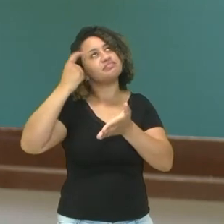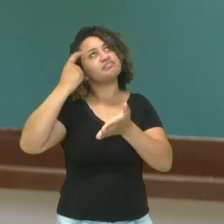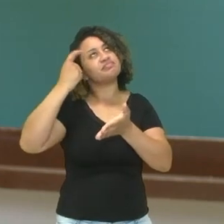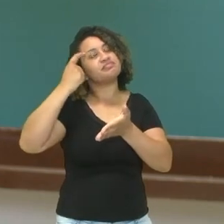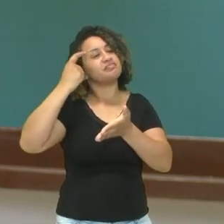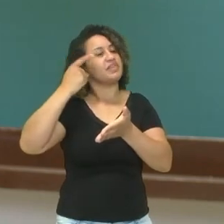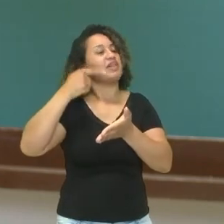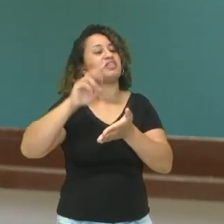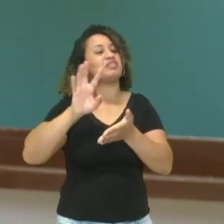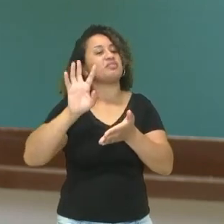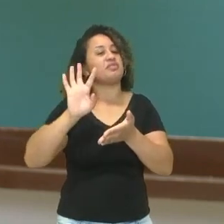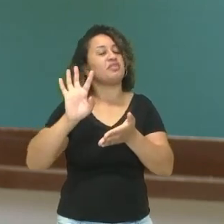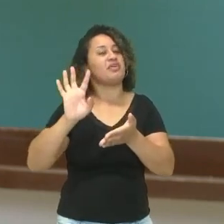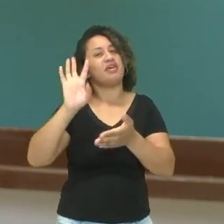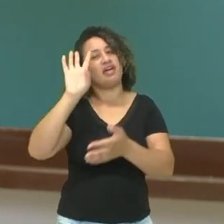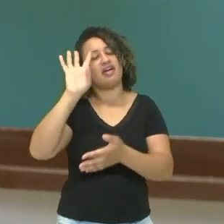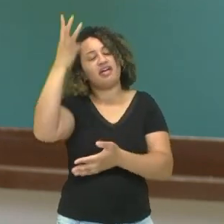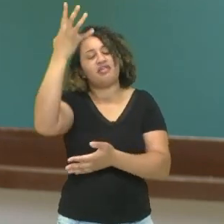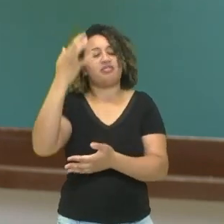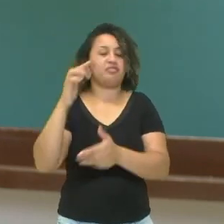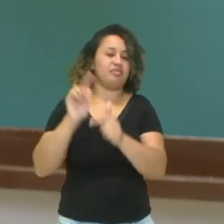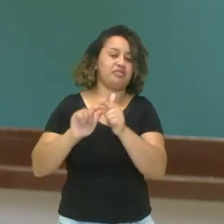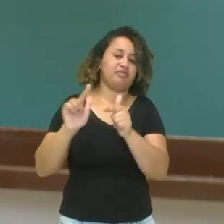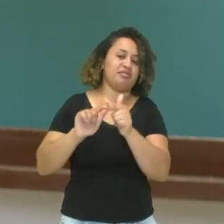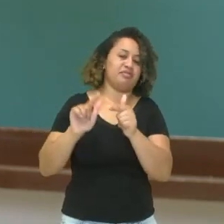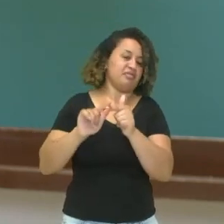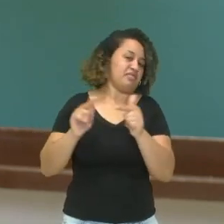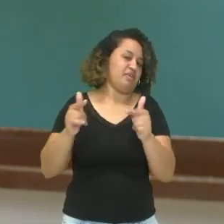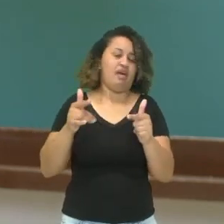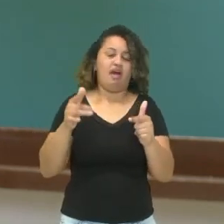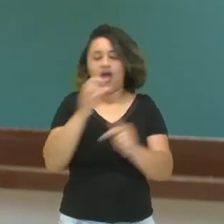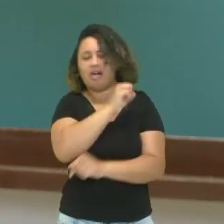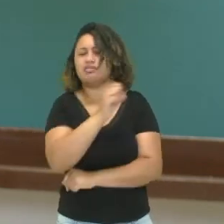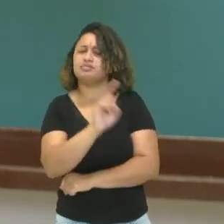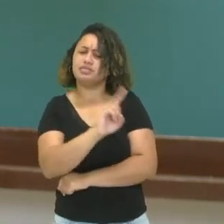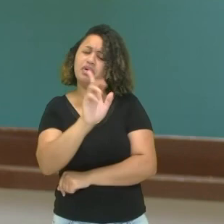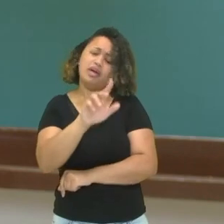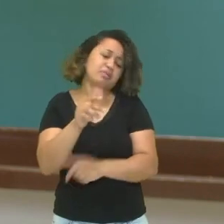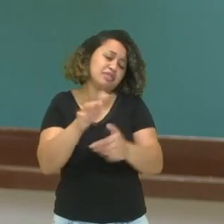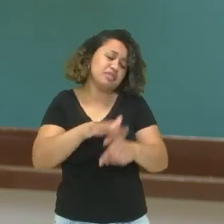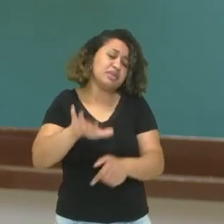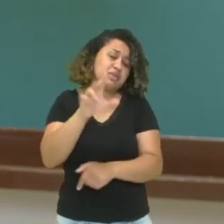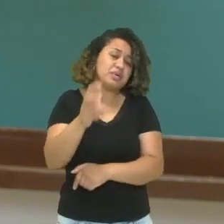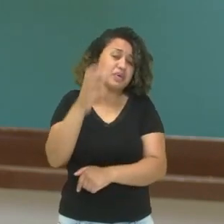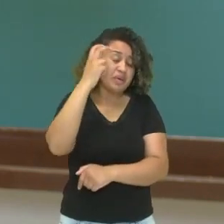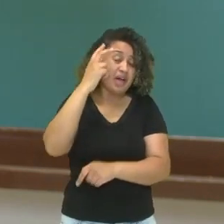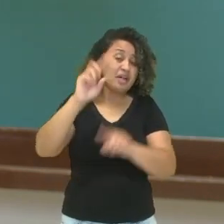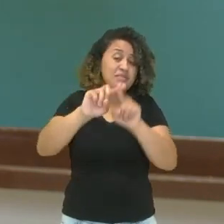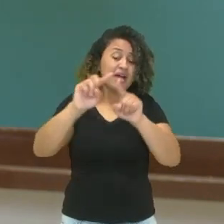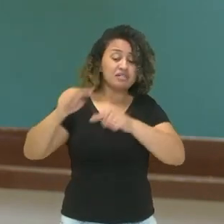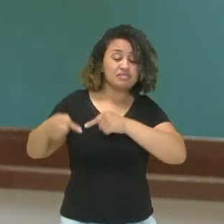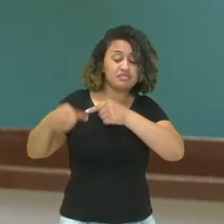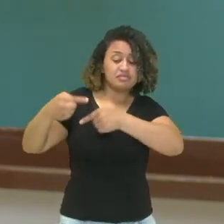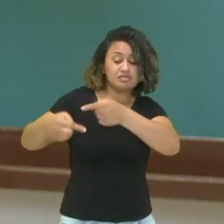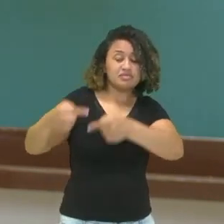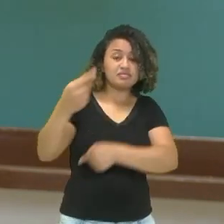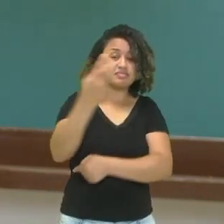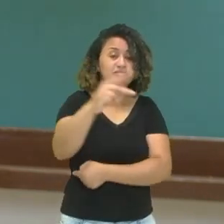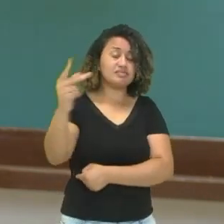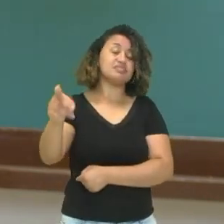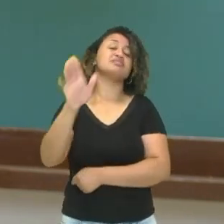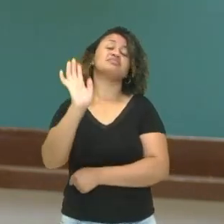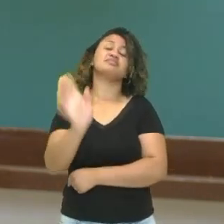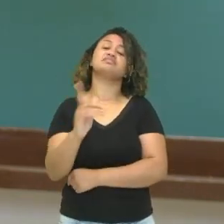gente vai resolver esse problema de imediato, é uma questão cultural, mas a geração de vocês tem isso